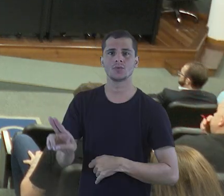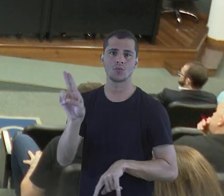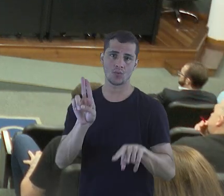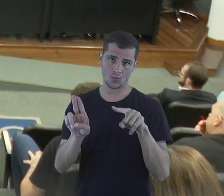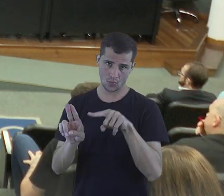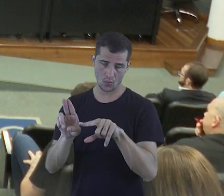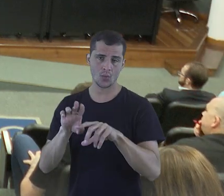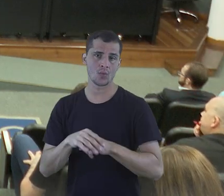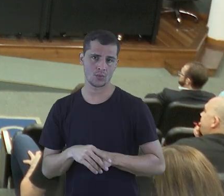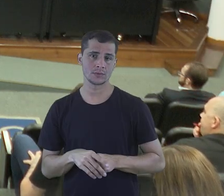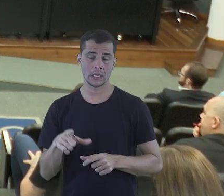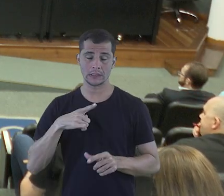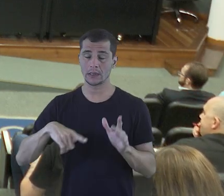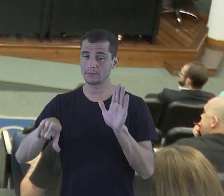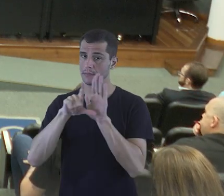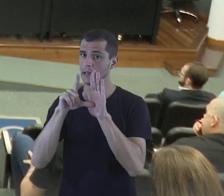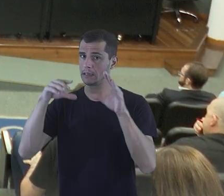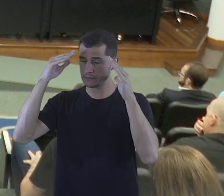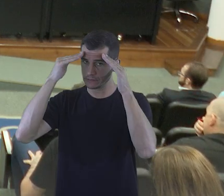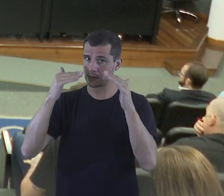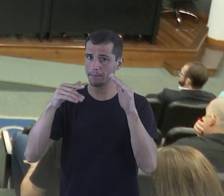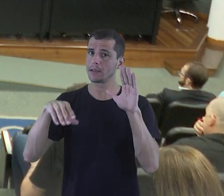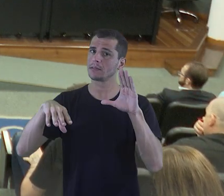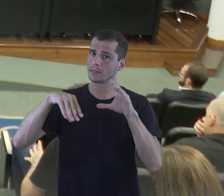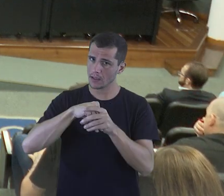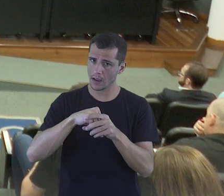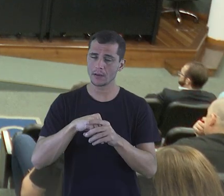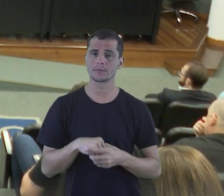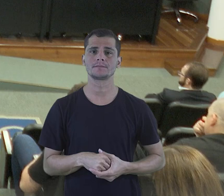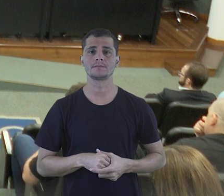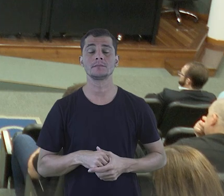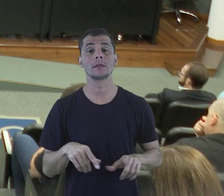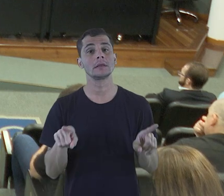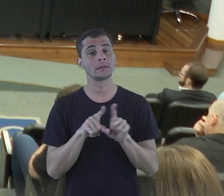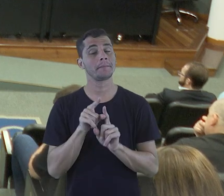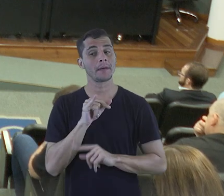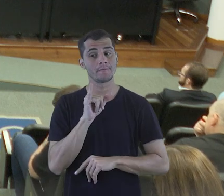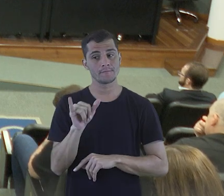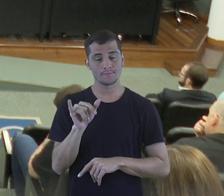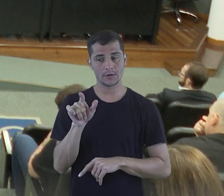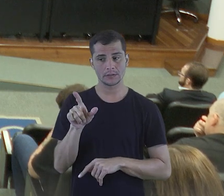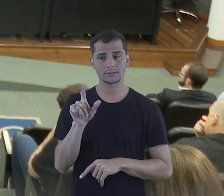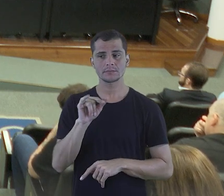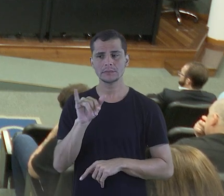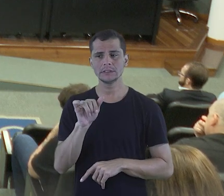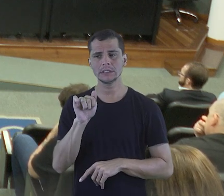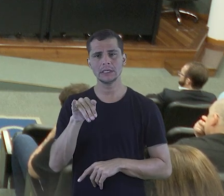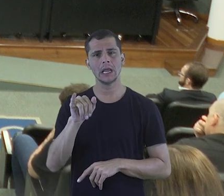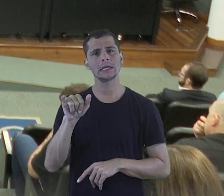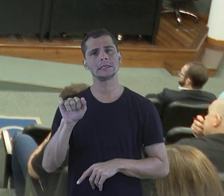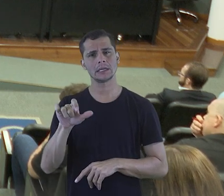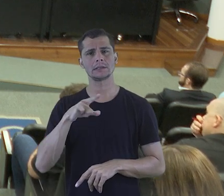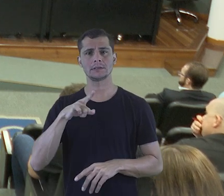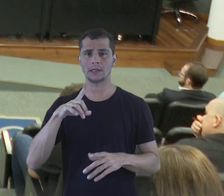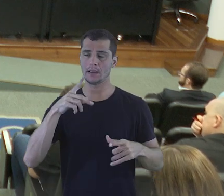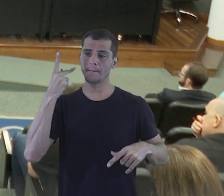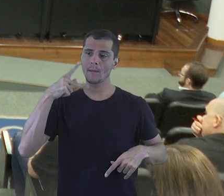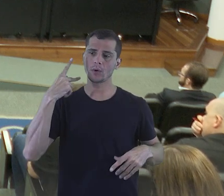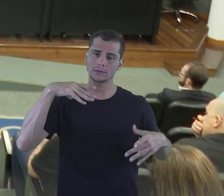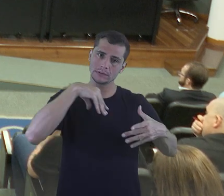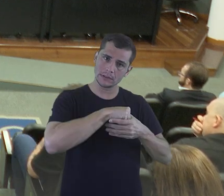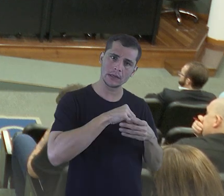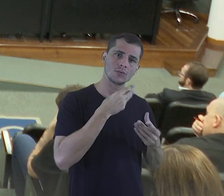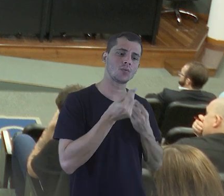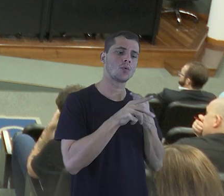derivado de obrigação legal daí eu te diria Janaína que nesta hipótese você tem uma política anterior